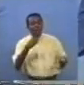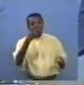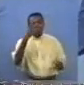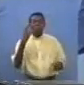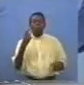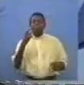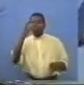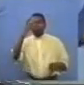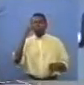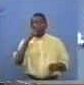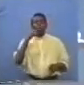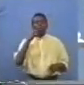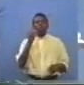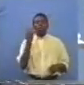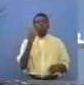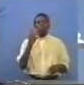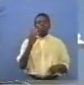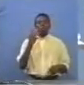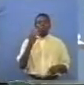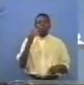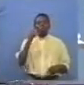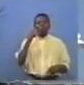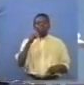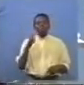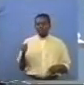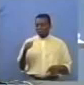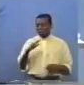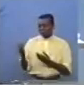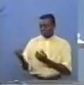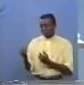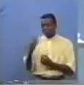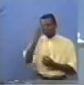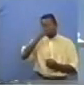com 9 segundos e poucos 100 metros. Tenta correr.